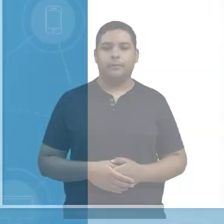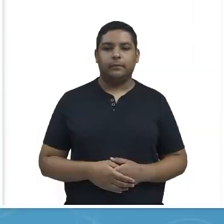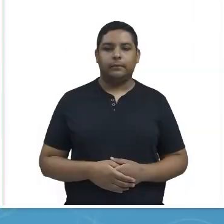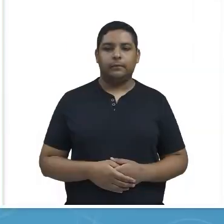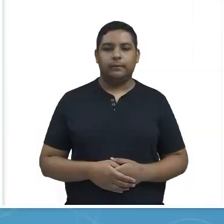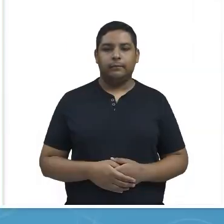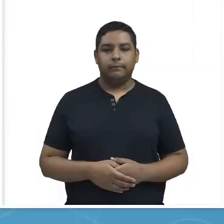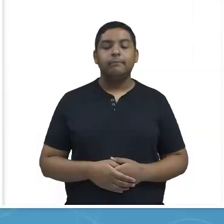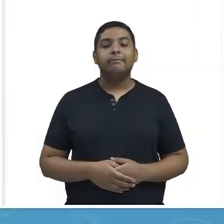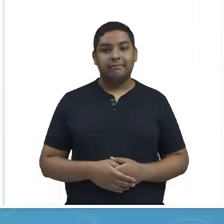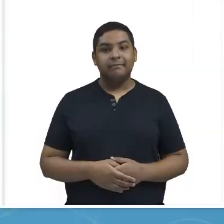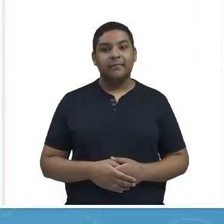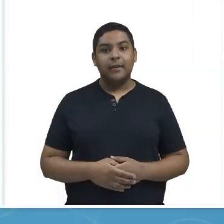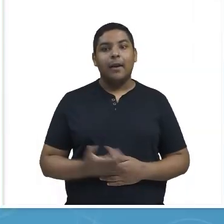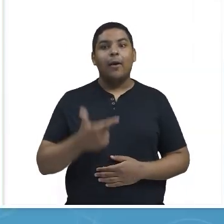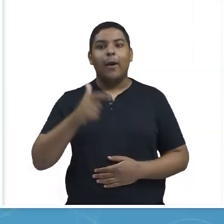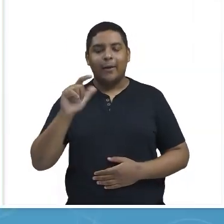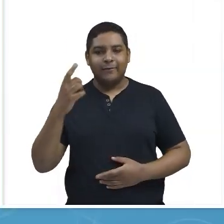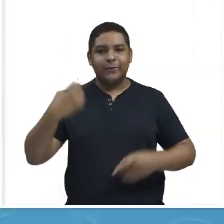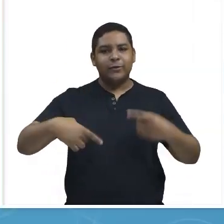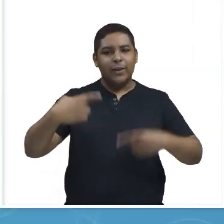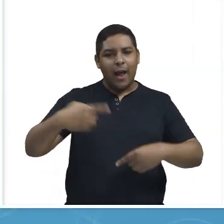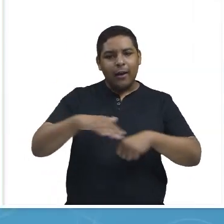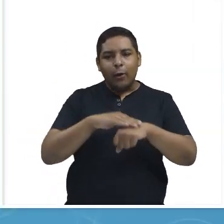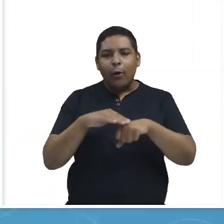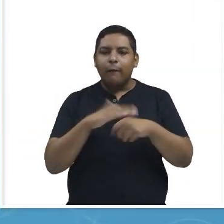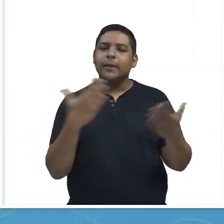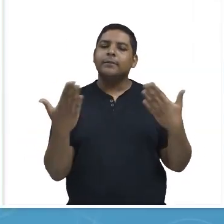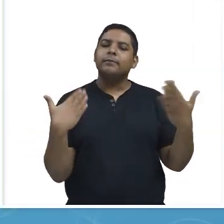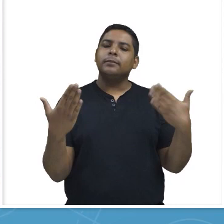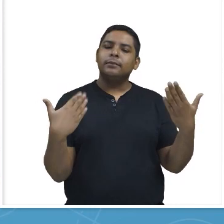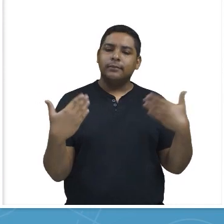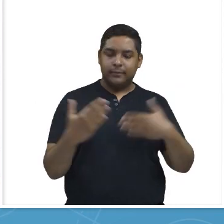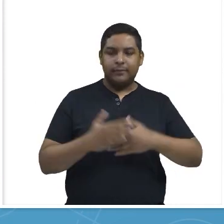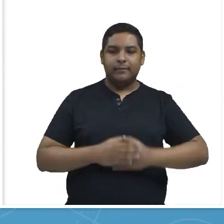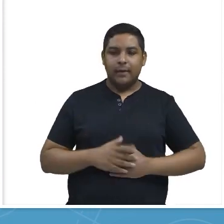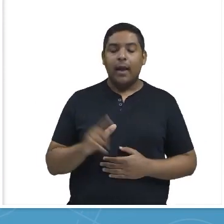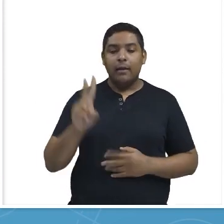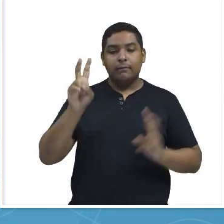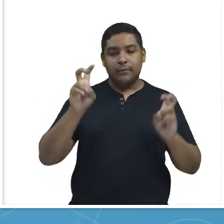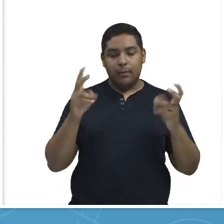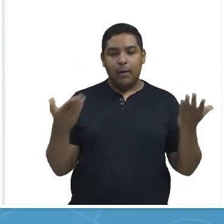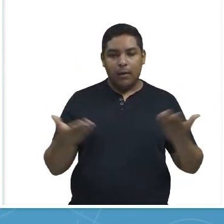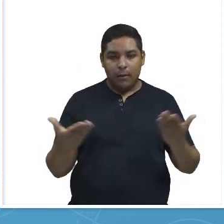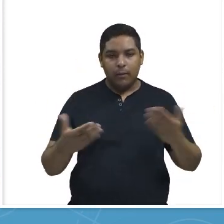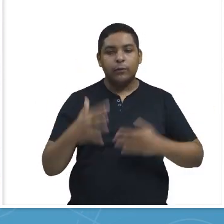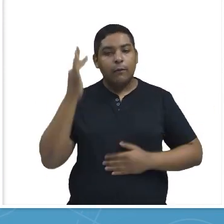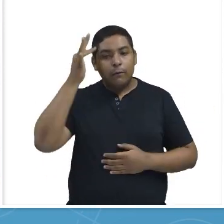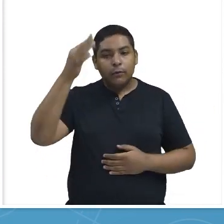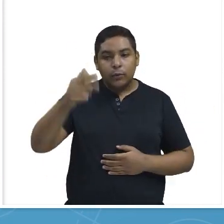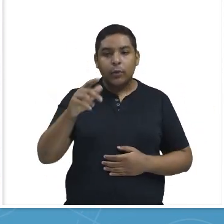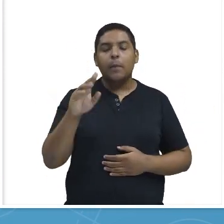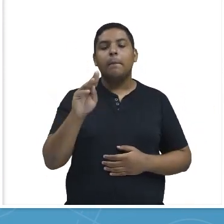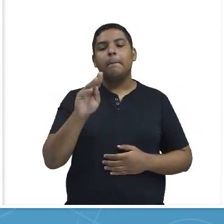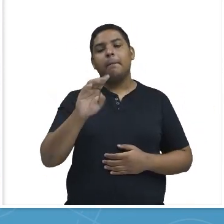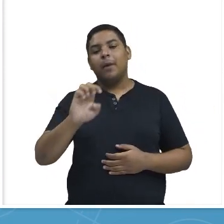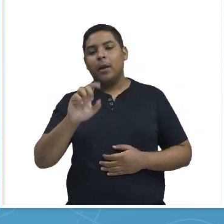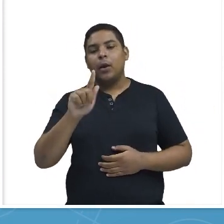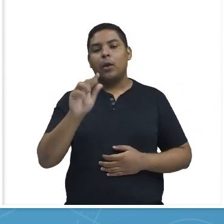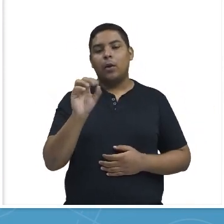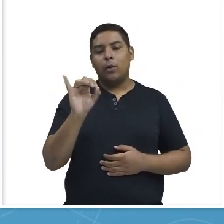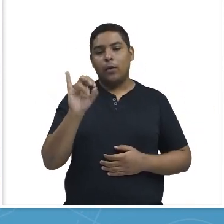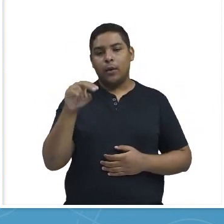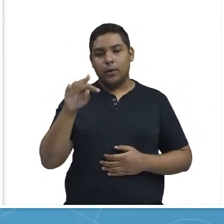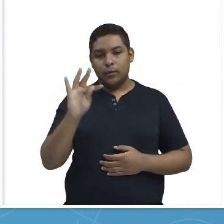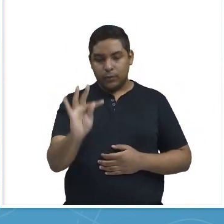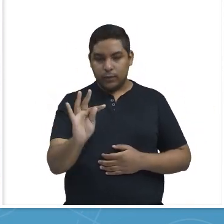Bem, mais um outro diálogo, ainda reforçando sobre o nosso assunto de hoje, que é be going to, futuro com be going to. Vamos acompanhar novamente o diálogo